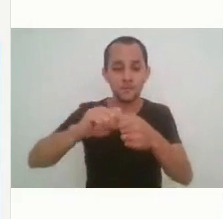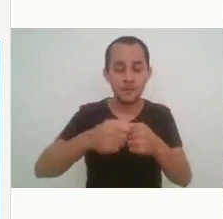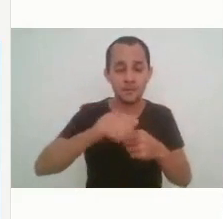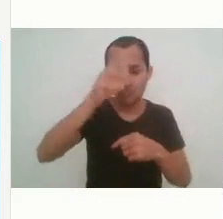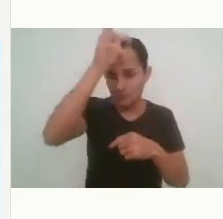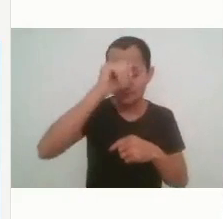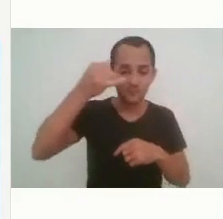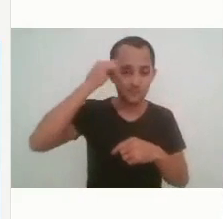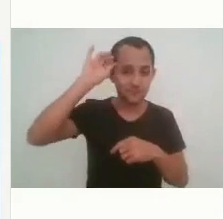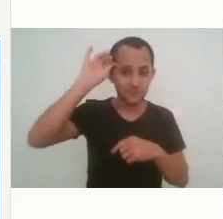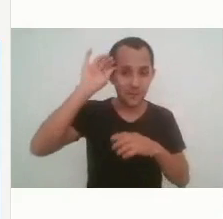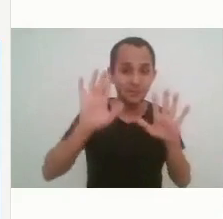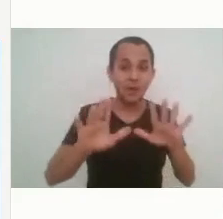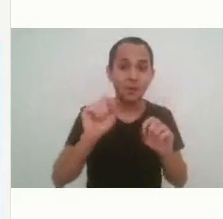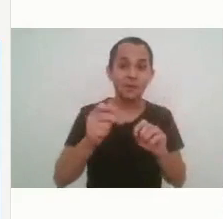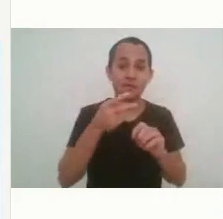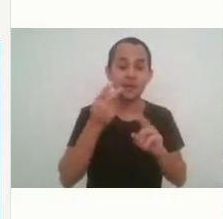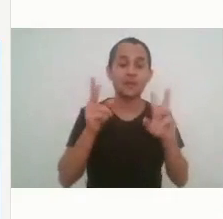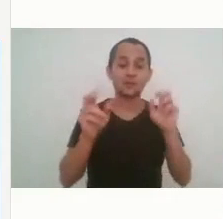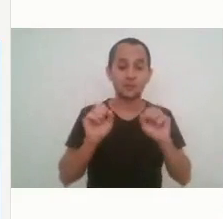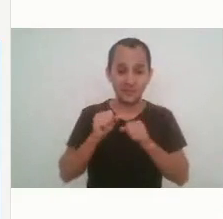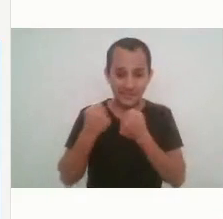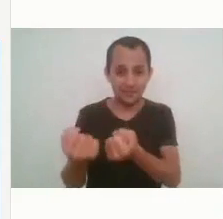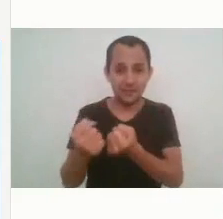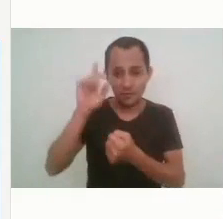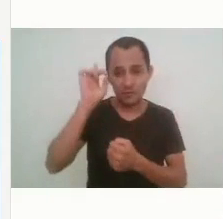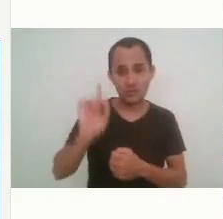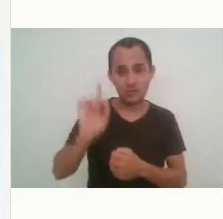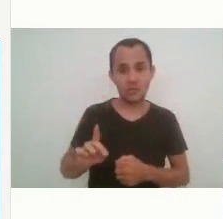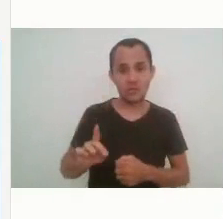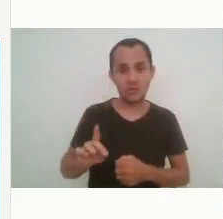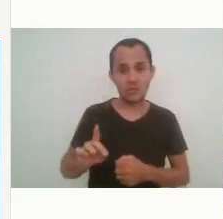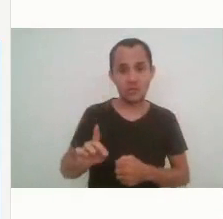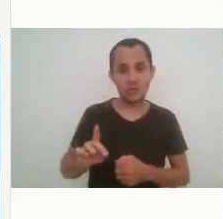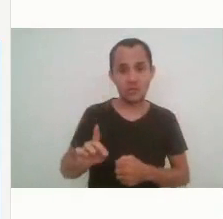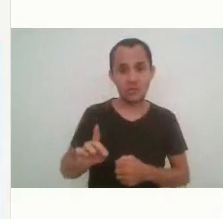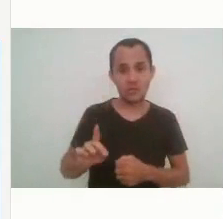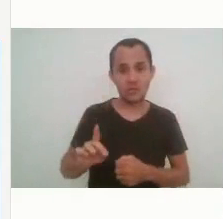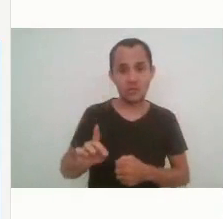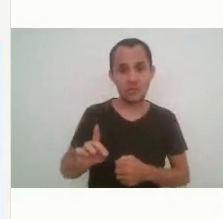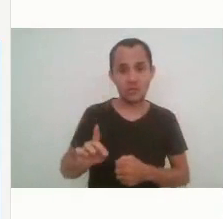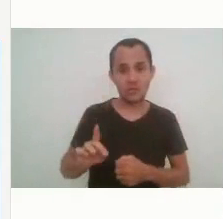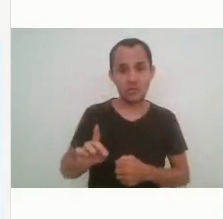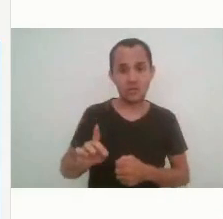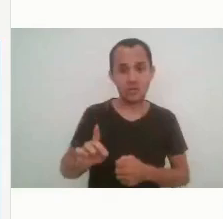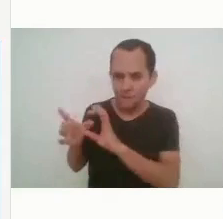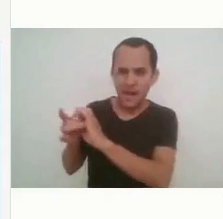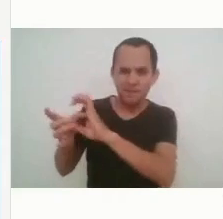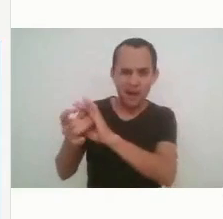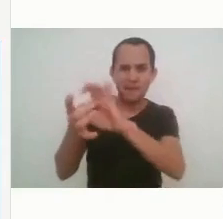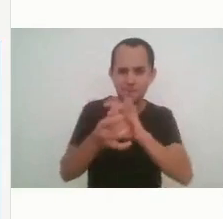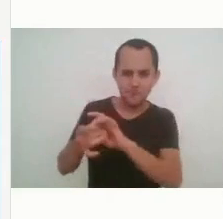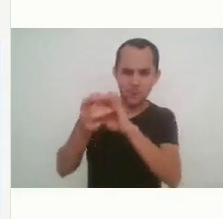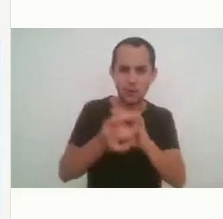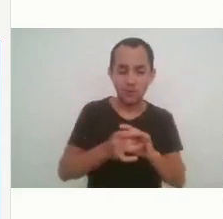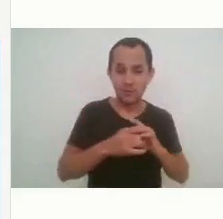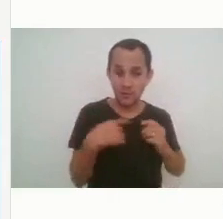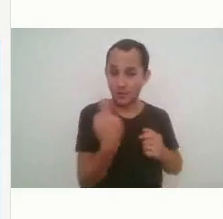Mas quando é para defender os seus direitos, eles se unem. E nós precisamos nos